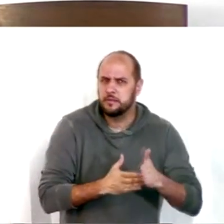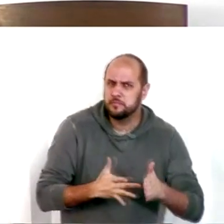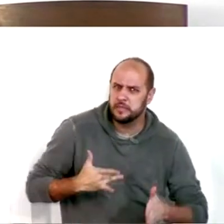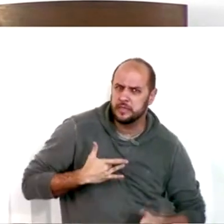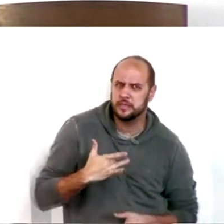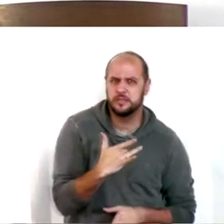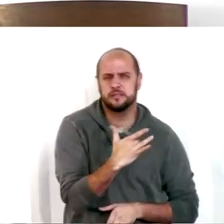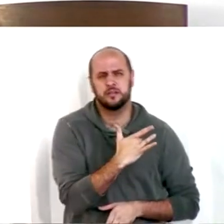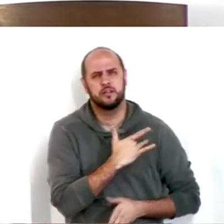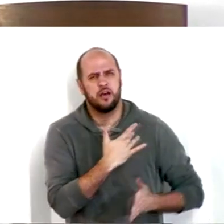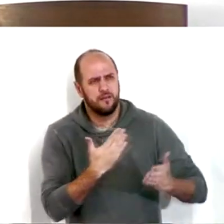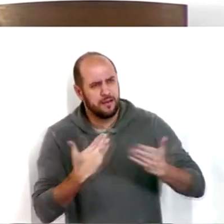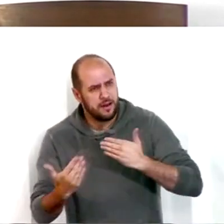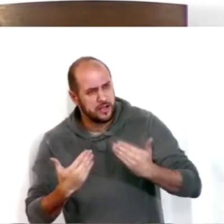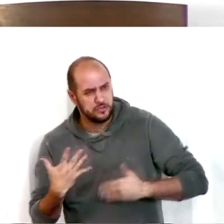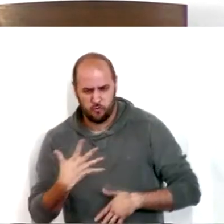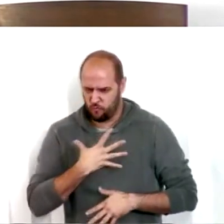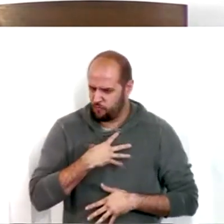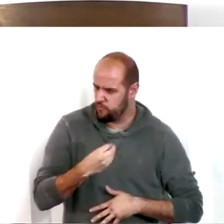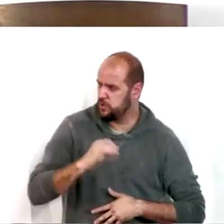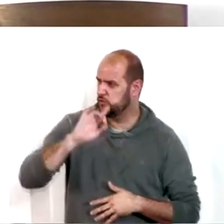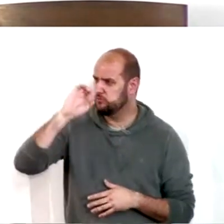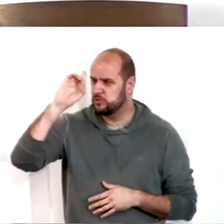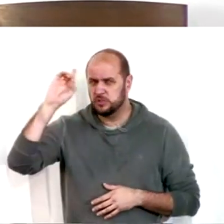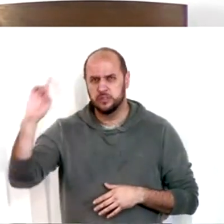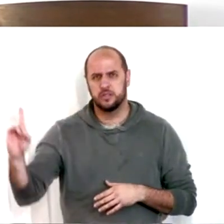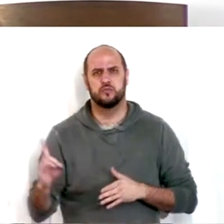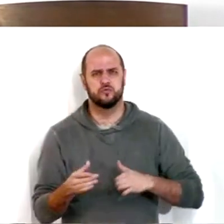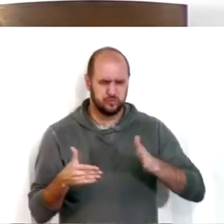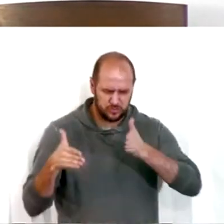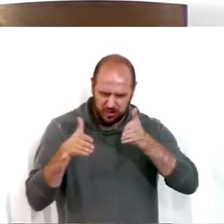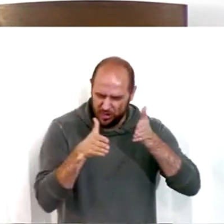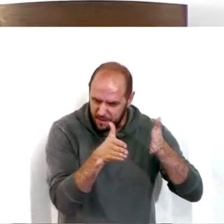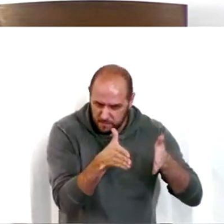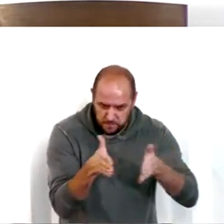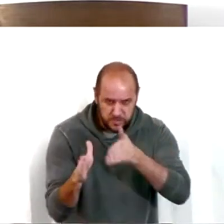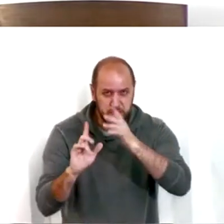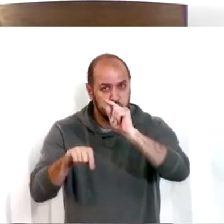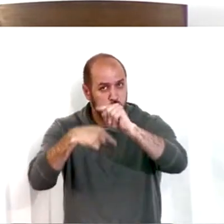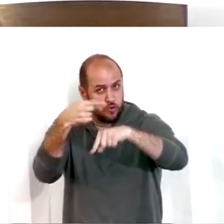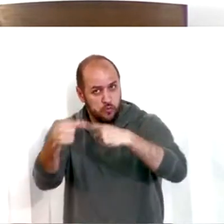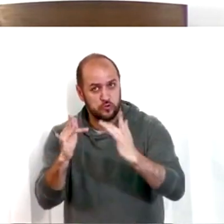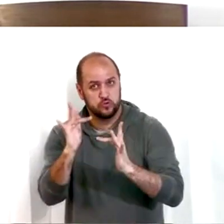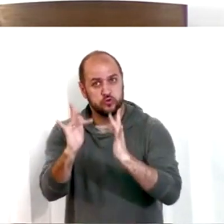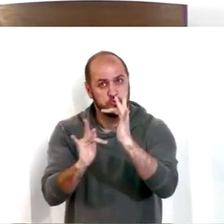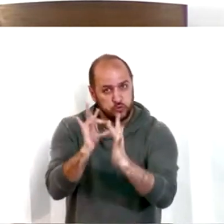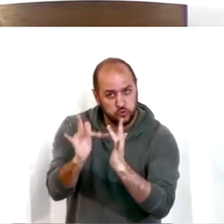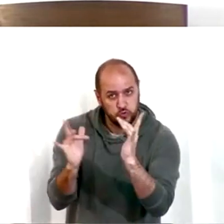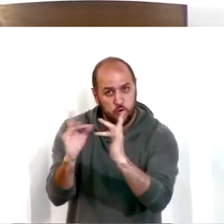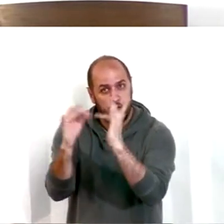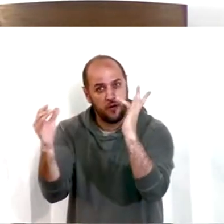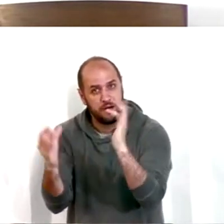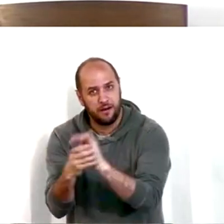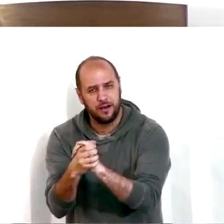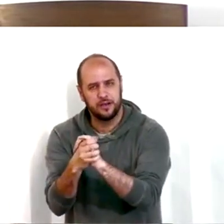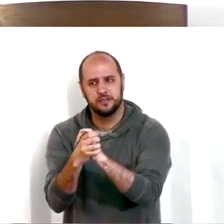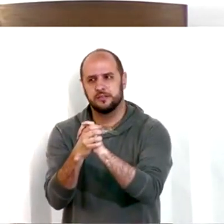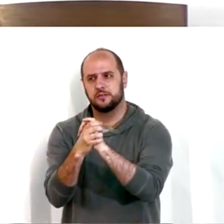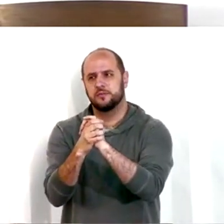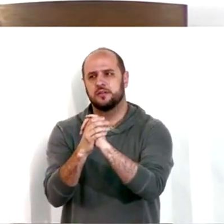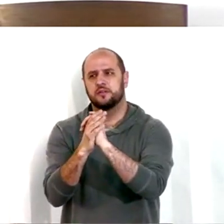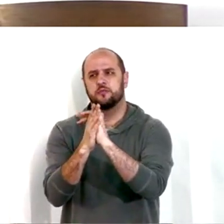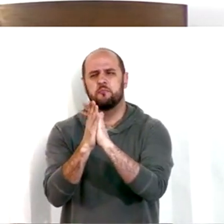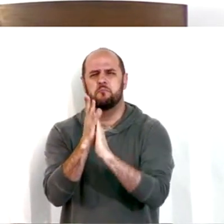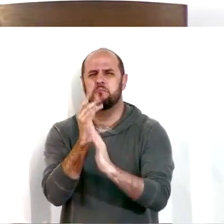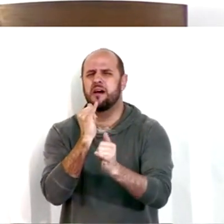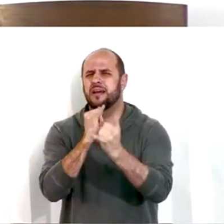um relacionamento entre filhos de Deus, no caminho para o noivado e o casamento, têm sido abandonados ou